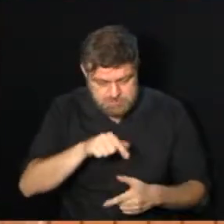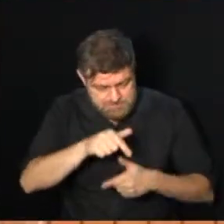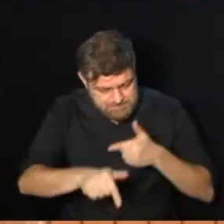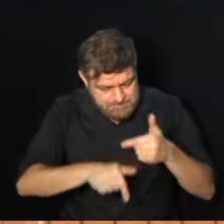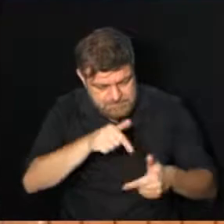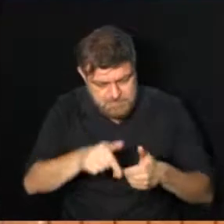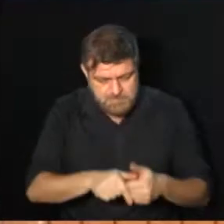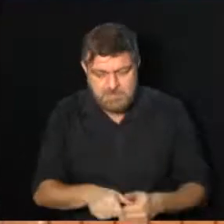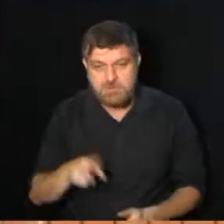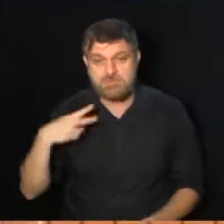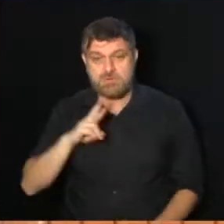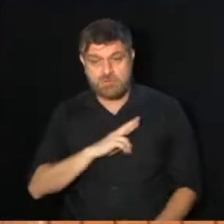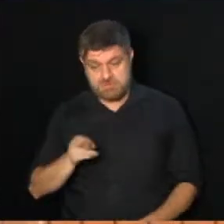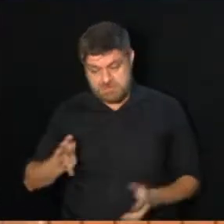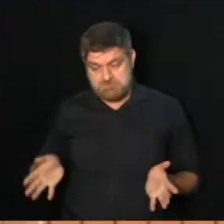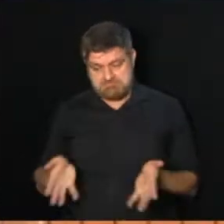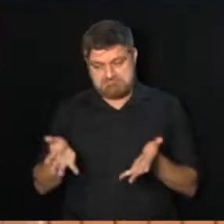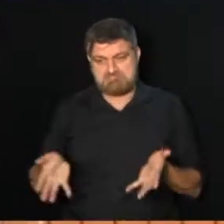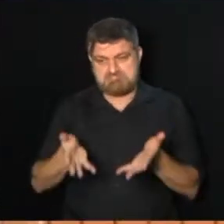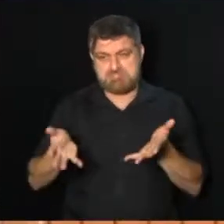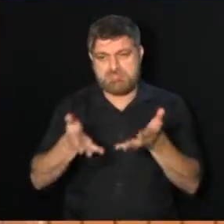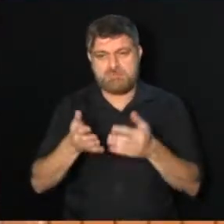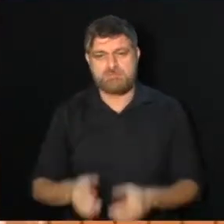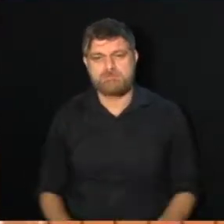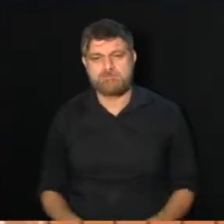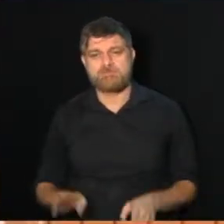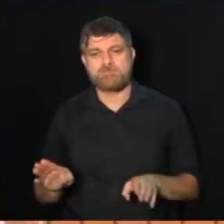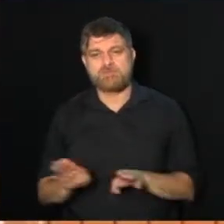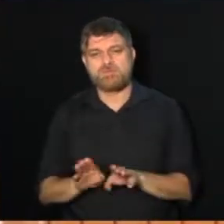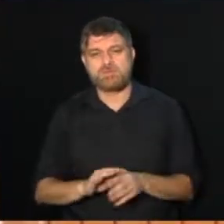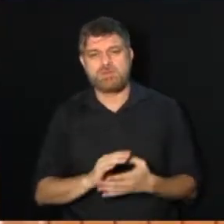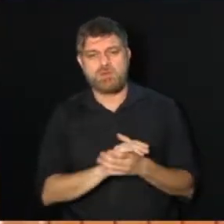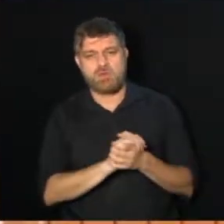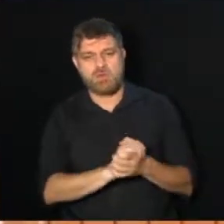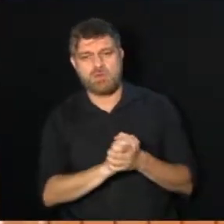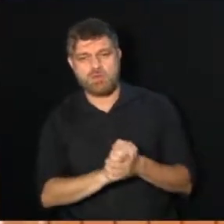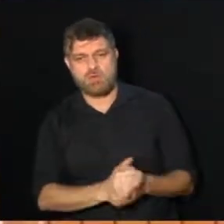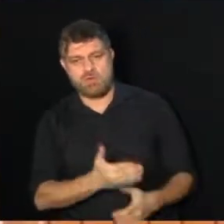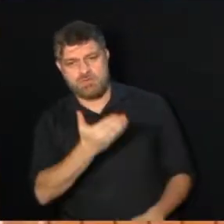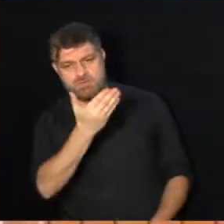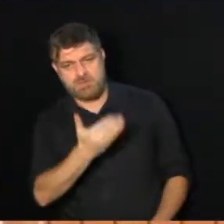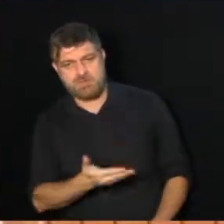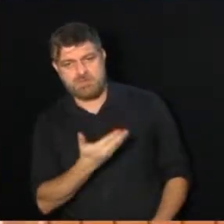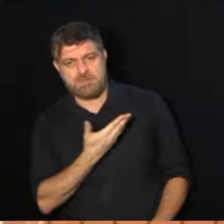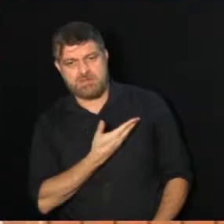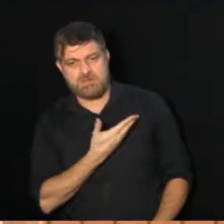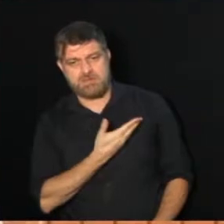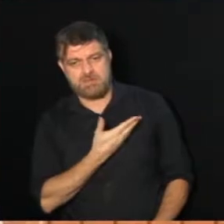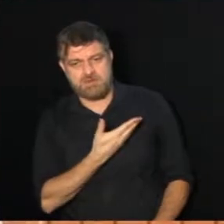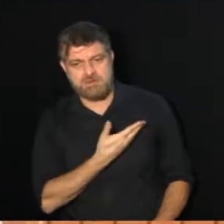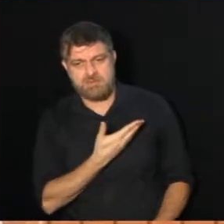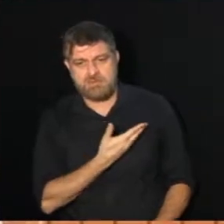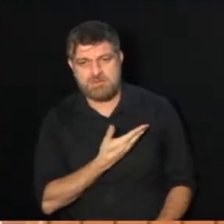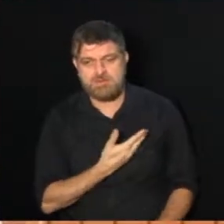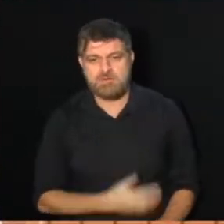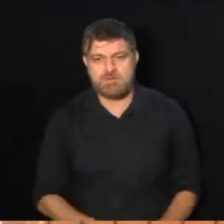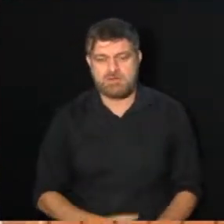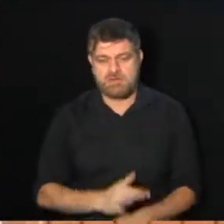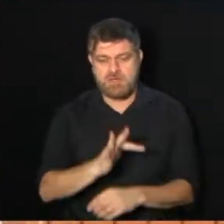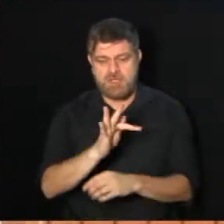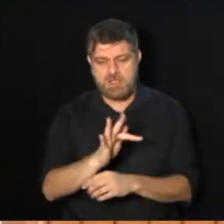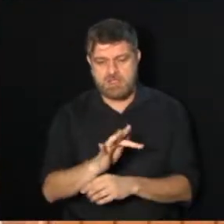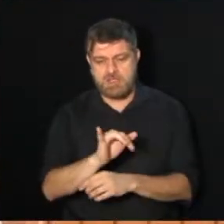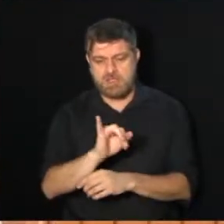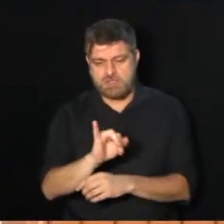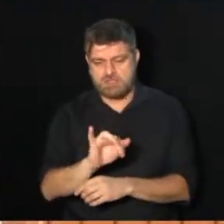trabalhos. Gostaria de cumprimentar também o nosso amigo e companheiro Tiago Ferrari,